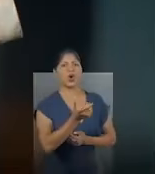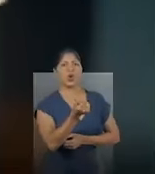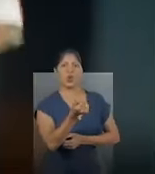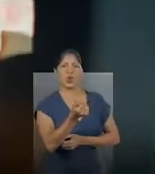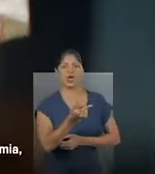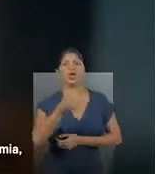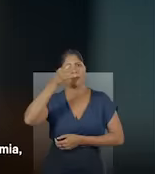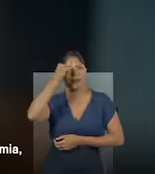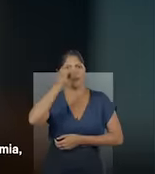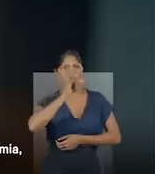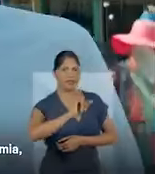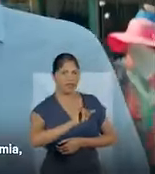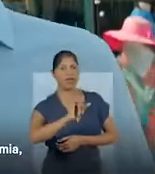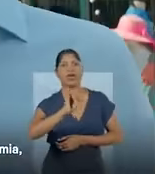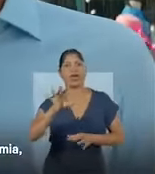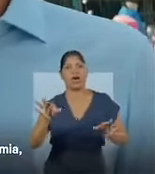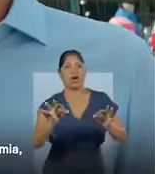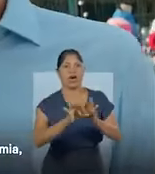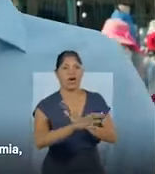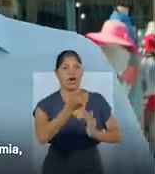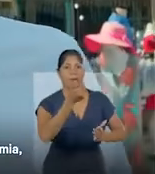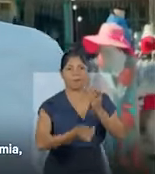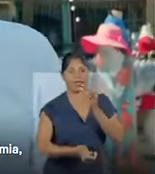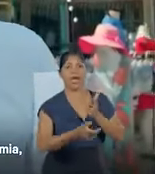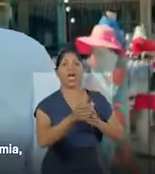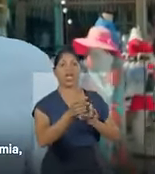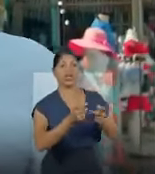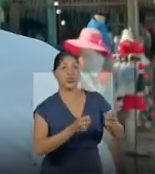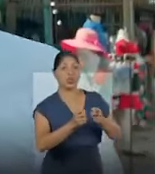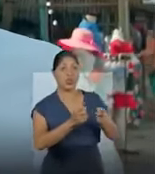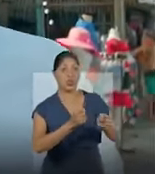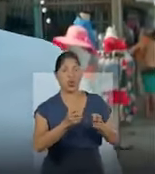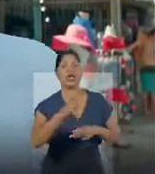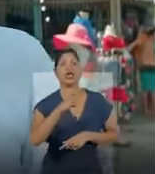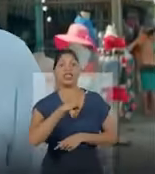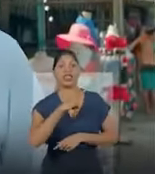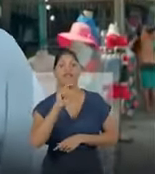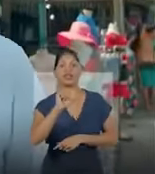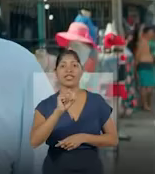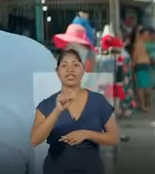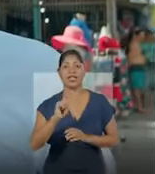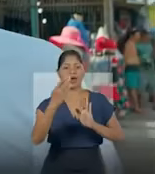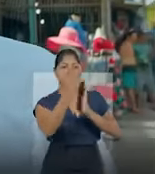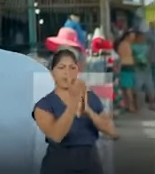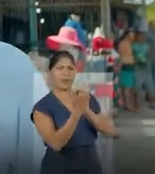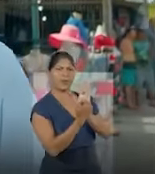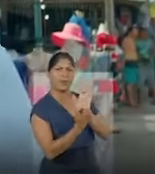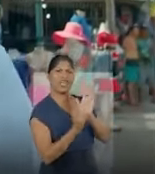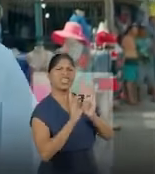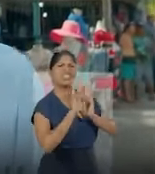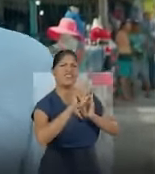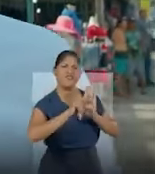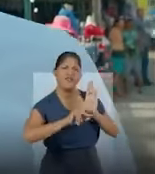economia. Para combater os impactos econômicos e sociais da pandemia, lançamos o maior conjunto de programas de